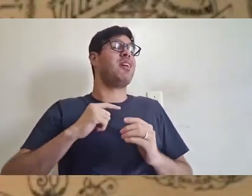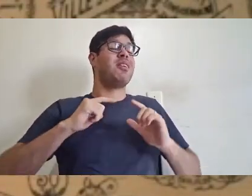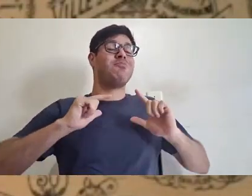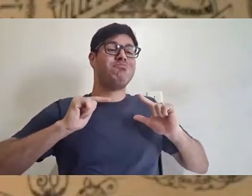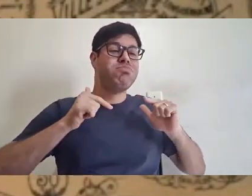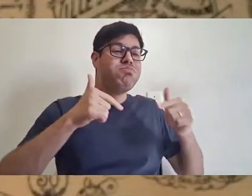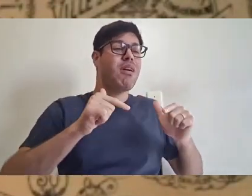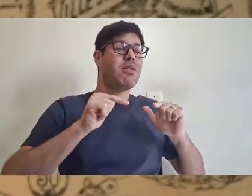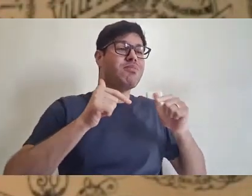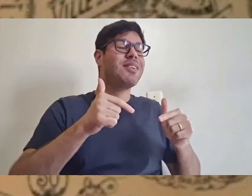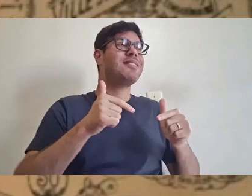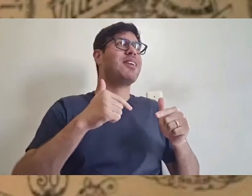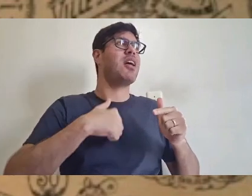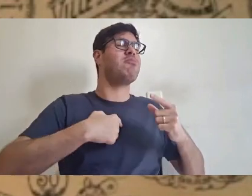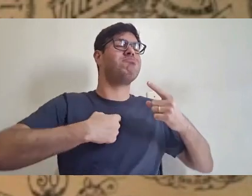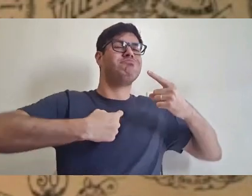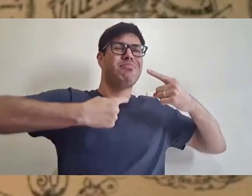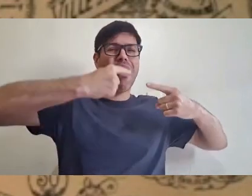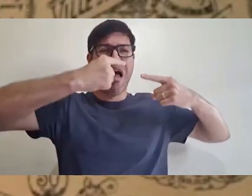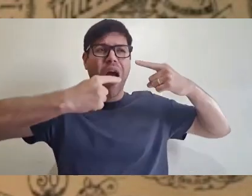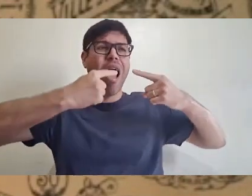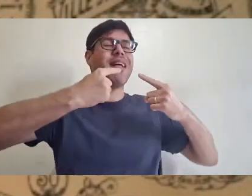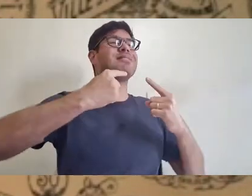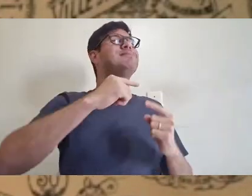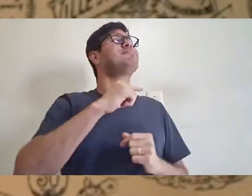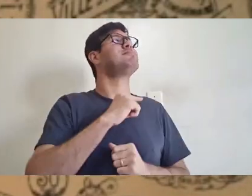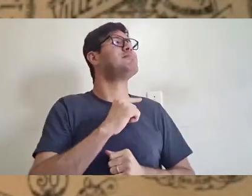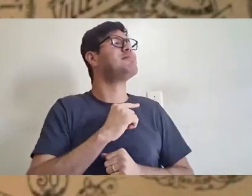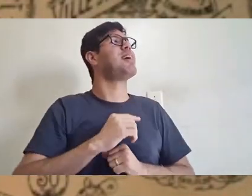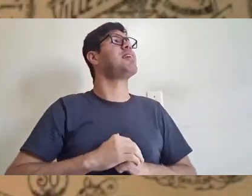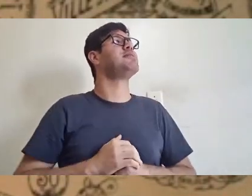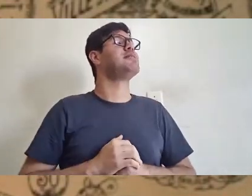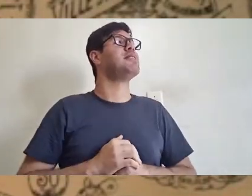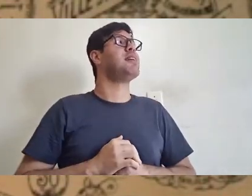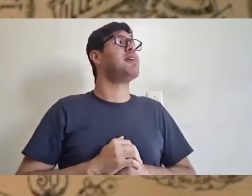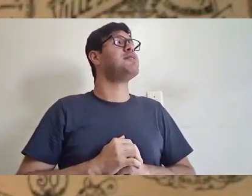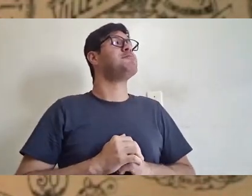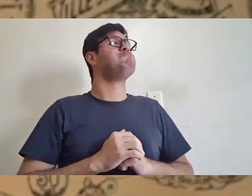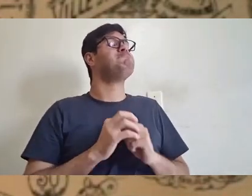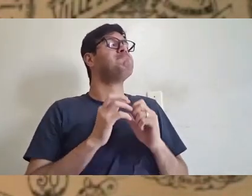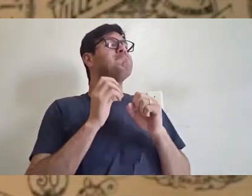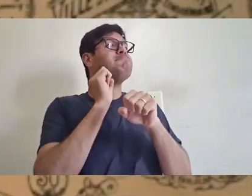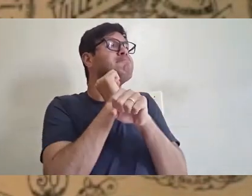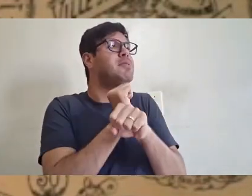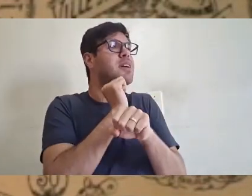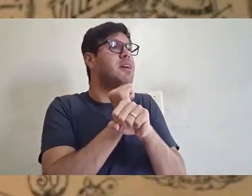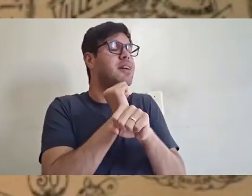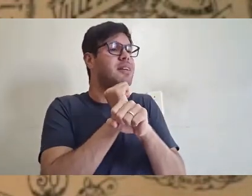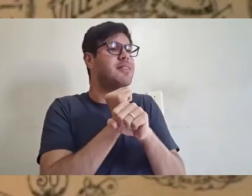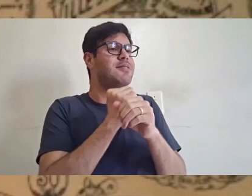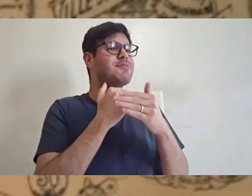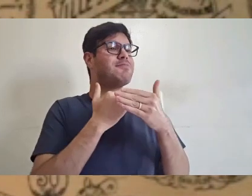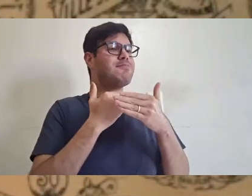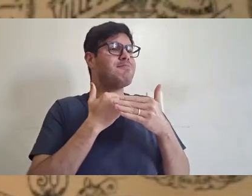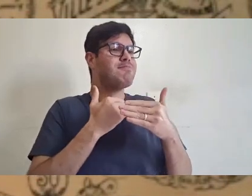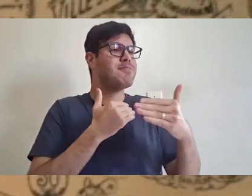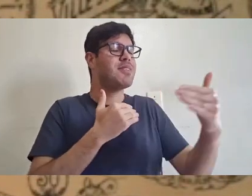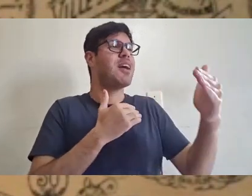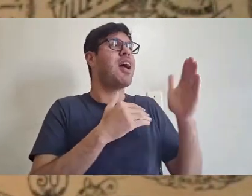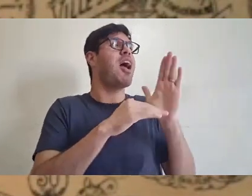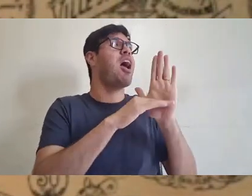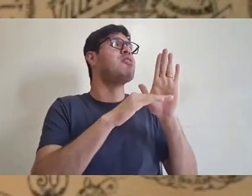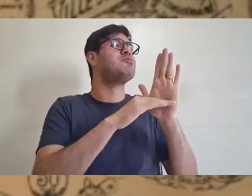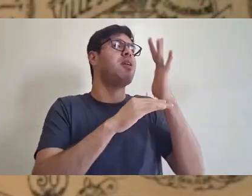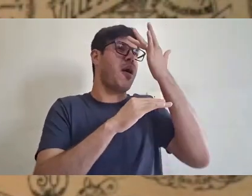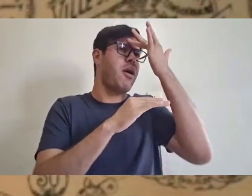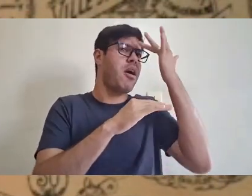lutas, com os meus enfrentamentos, sempre esperando ajudar, na medida que eu posso, as pessoas que